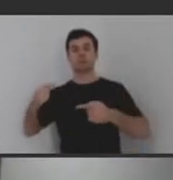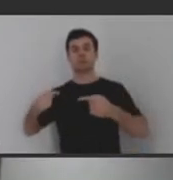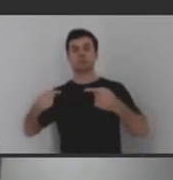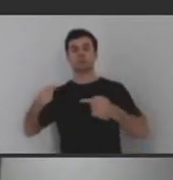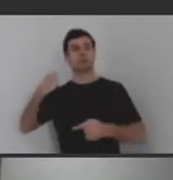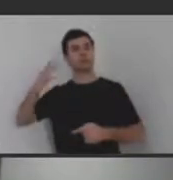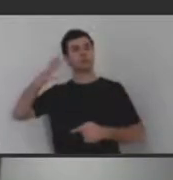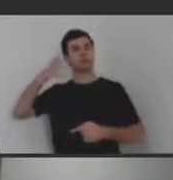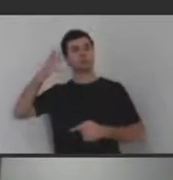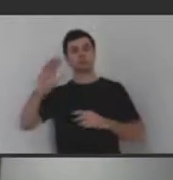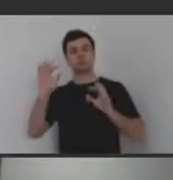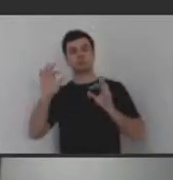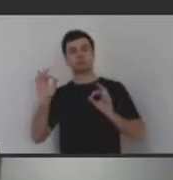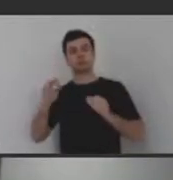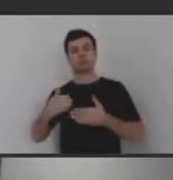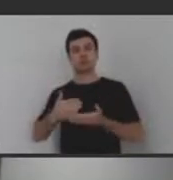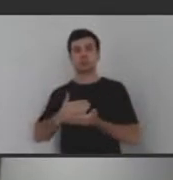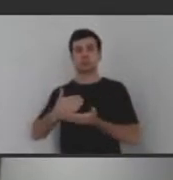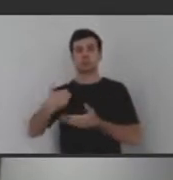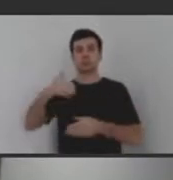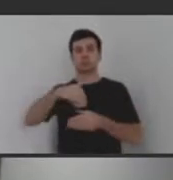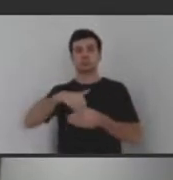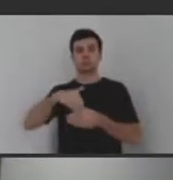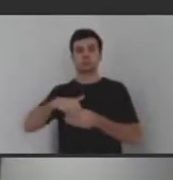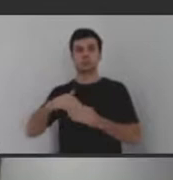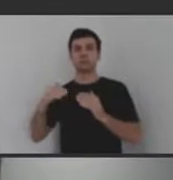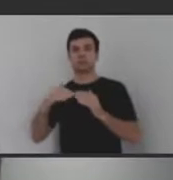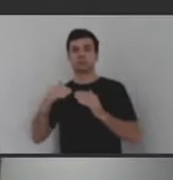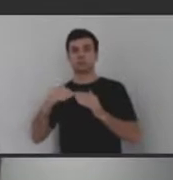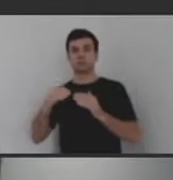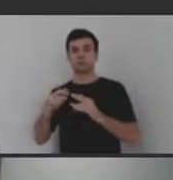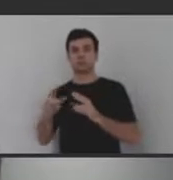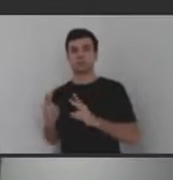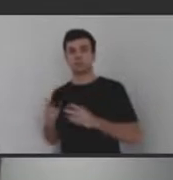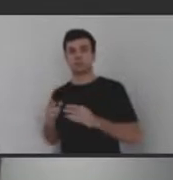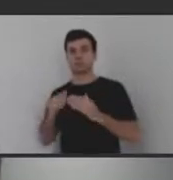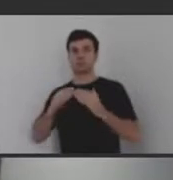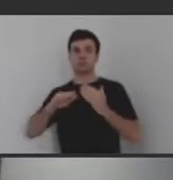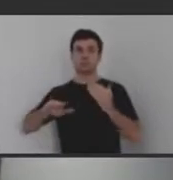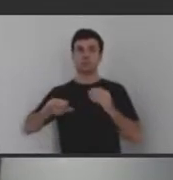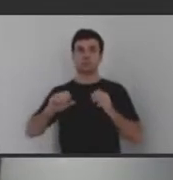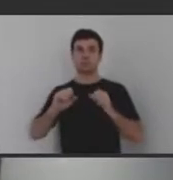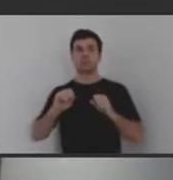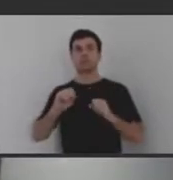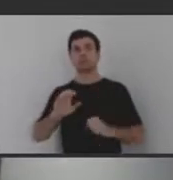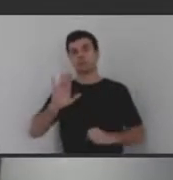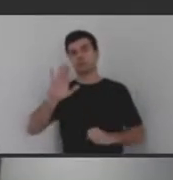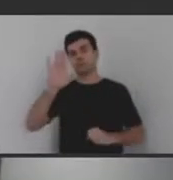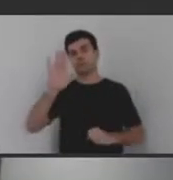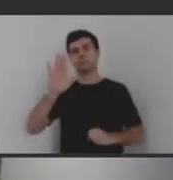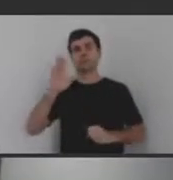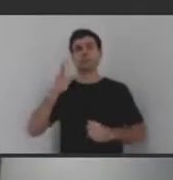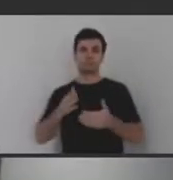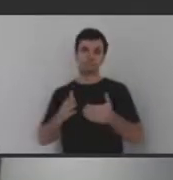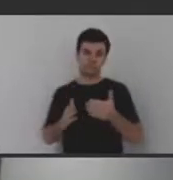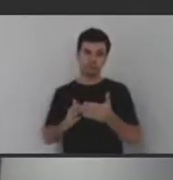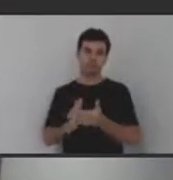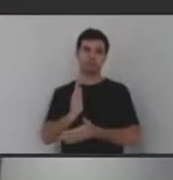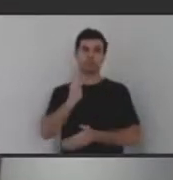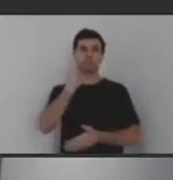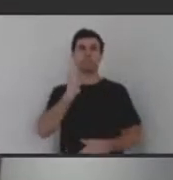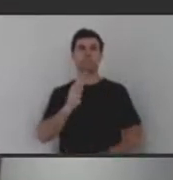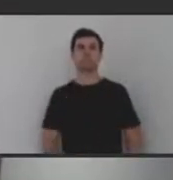havendo oradores, em votação. Os favoráveis permanecem como estão, os contrários se manifestem. Está aprovada por esta